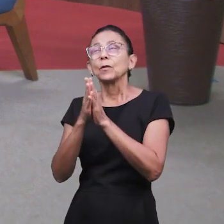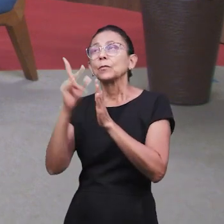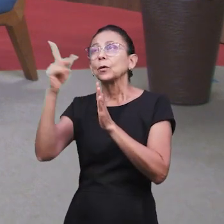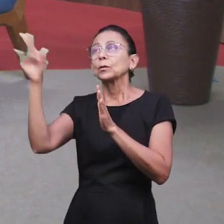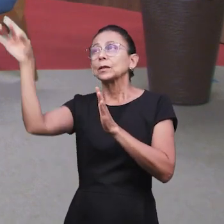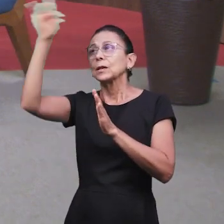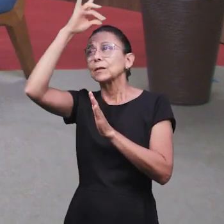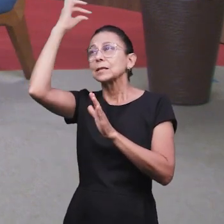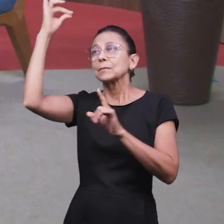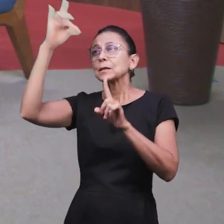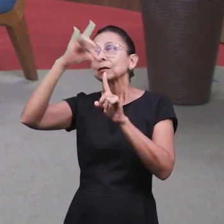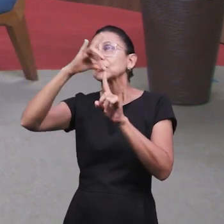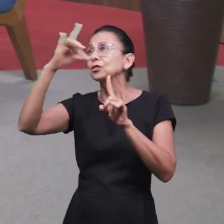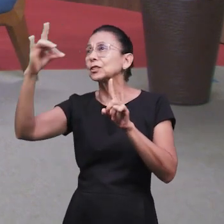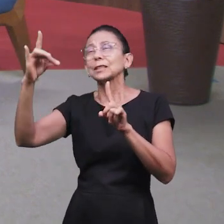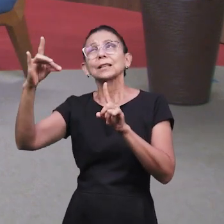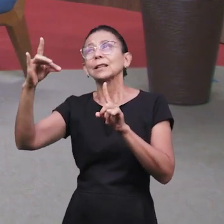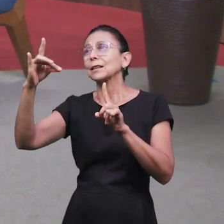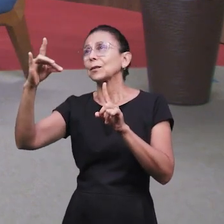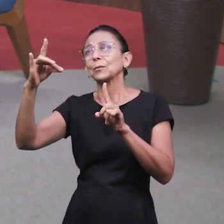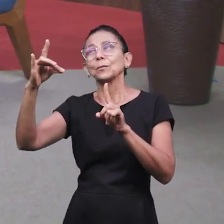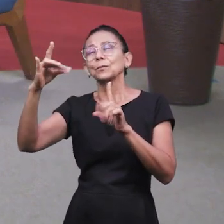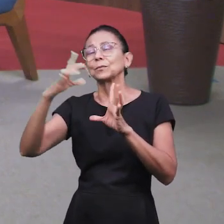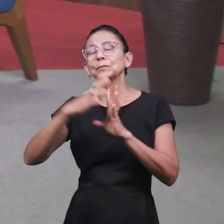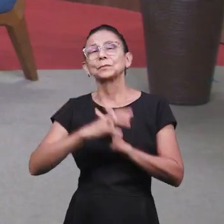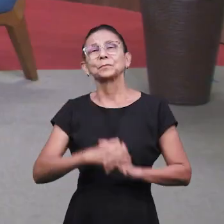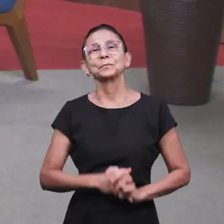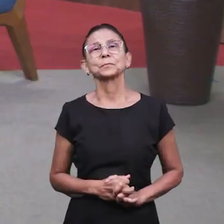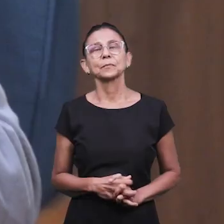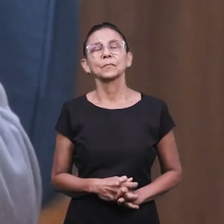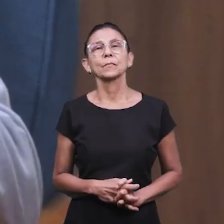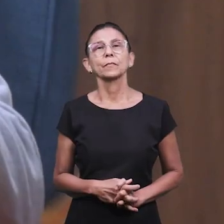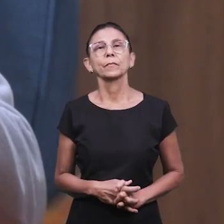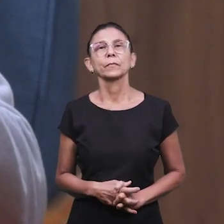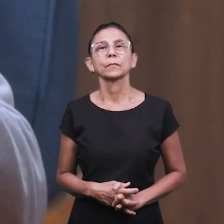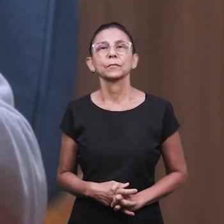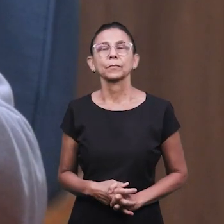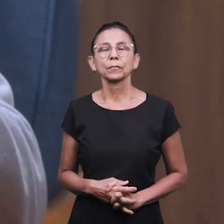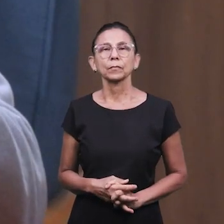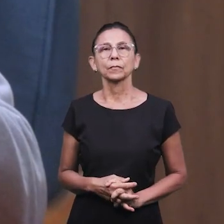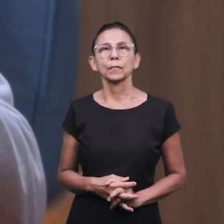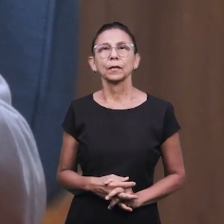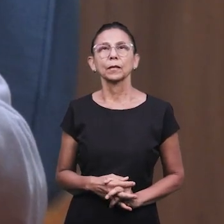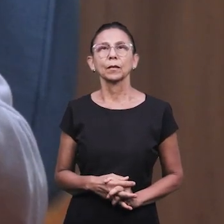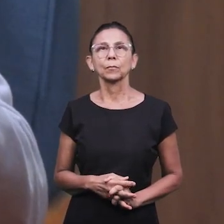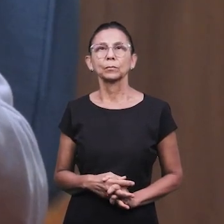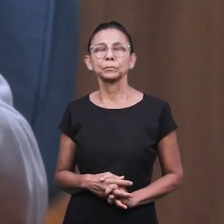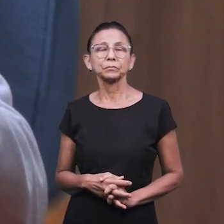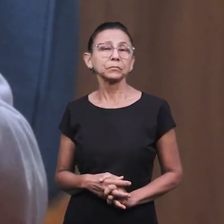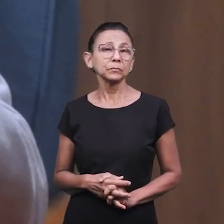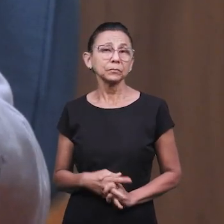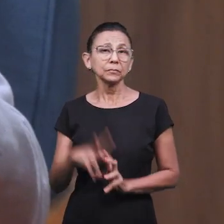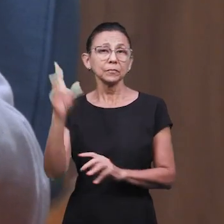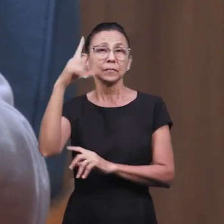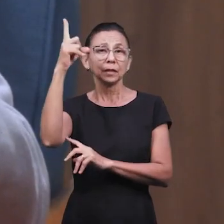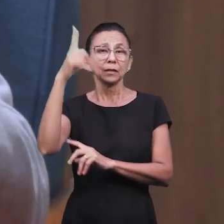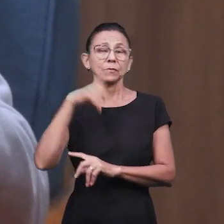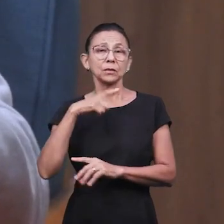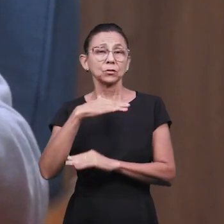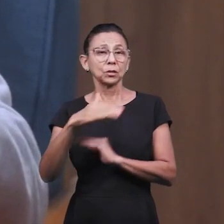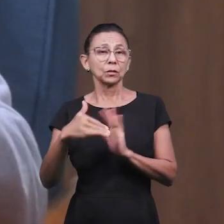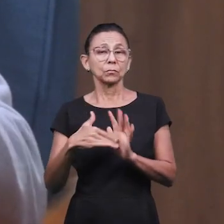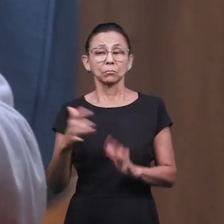Não, Davi, tudo que você puder imaginar na época dele, ele tinha